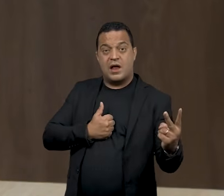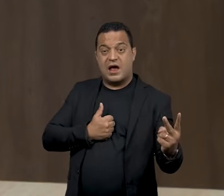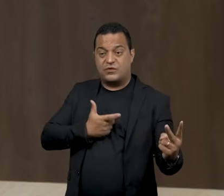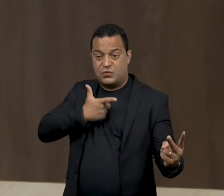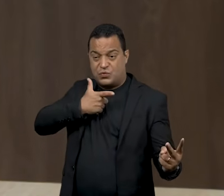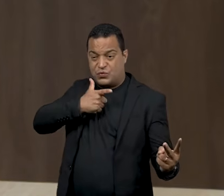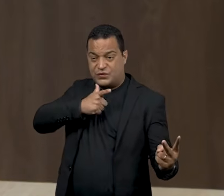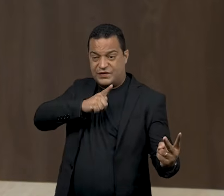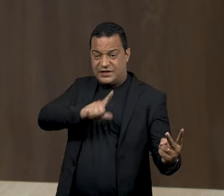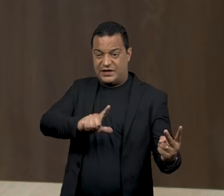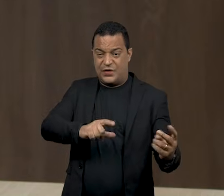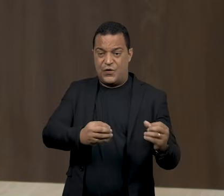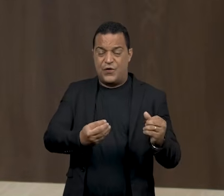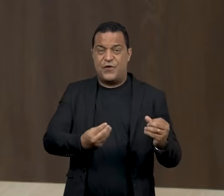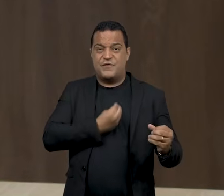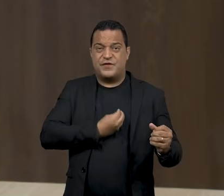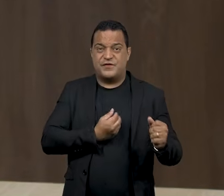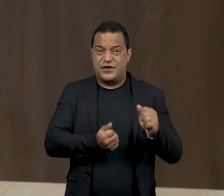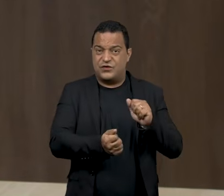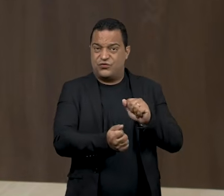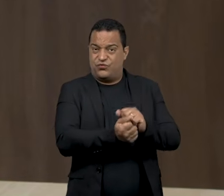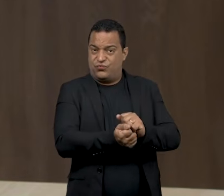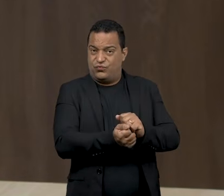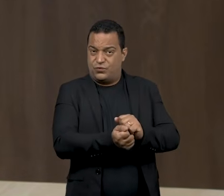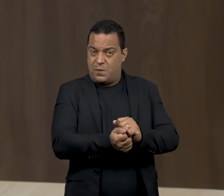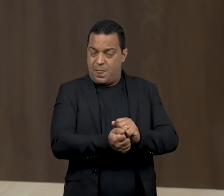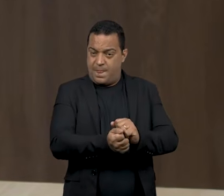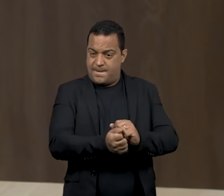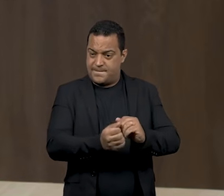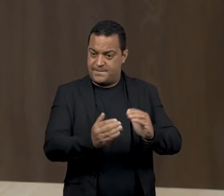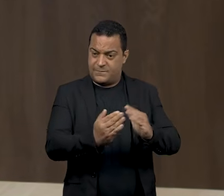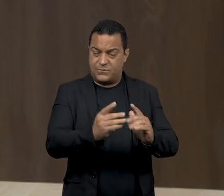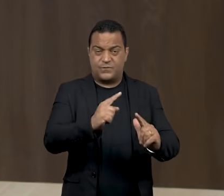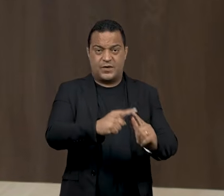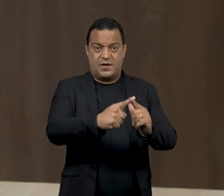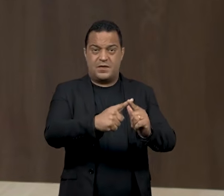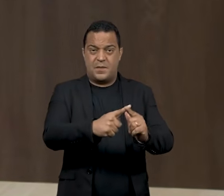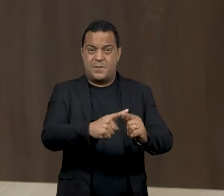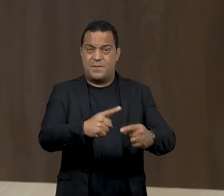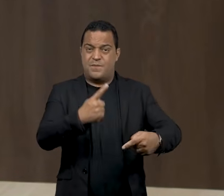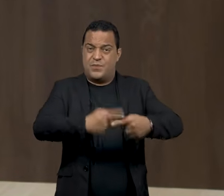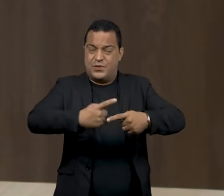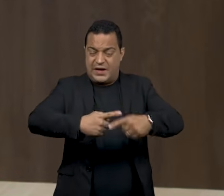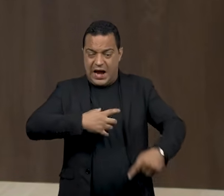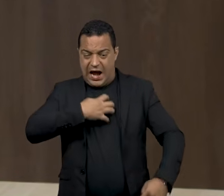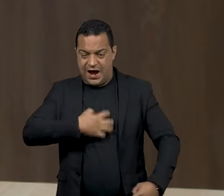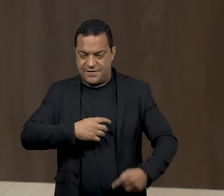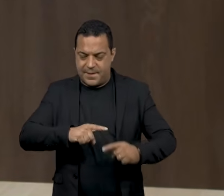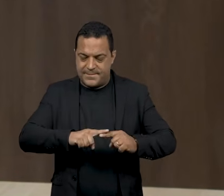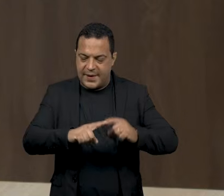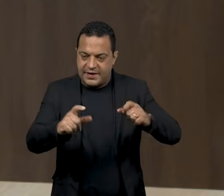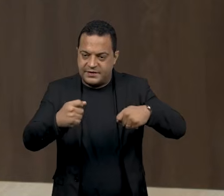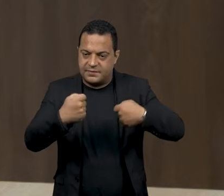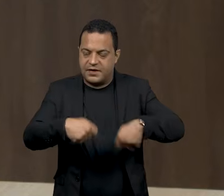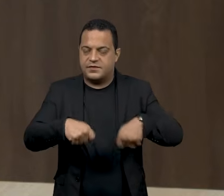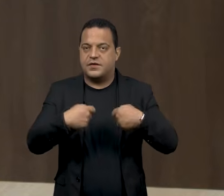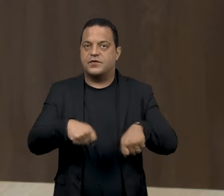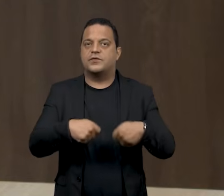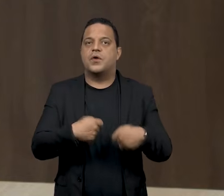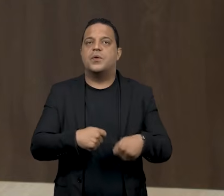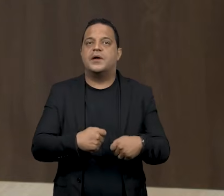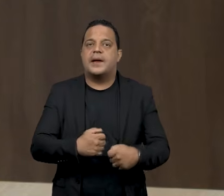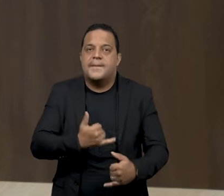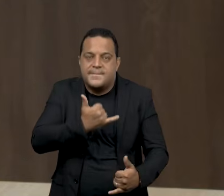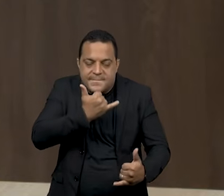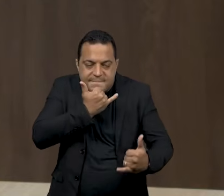conseguiam congregar na mesma igreja. Verdade. Mas ali era necessário aprender sobre o perdão, aplicar com sabedoria,